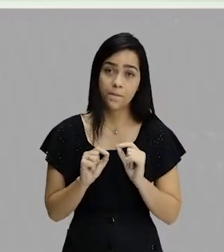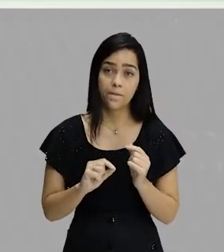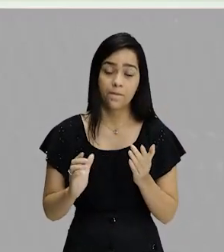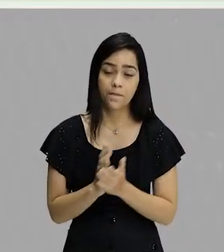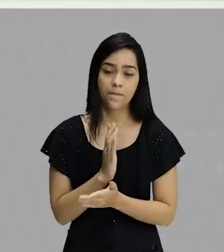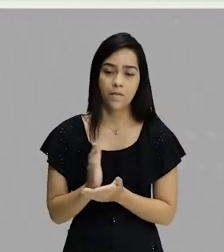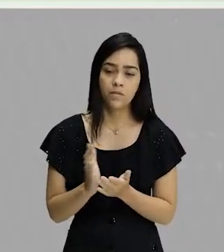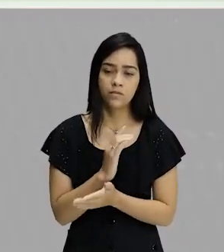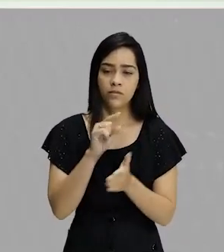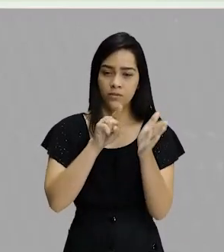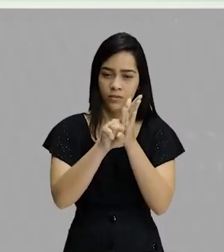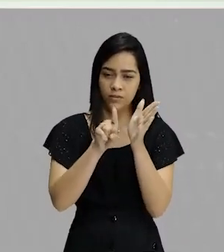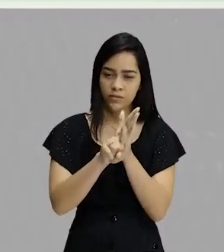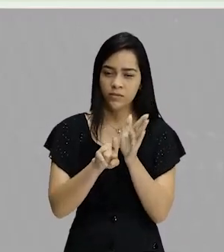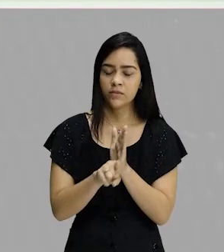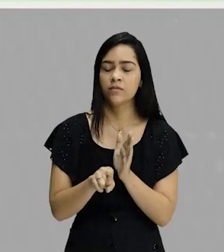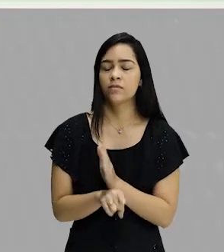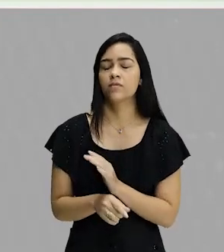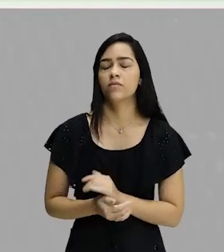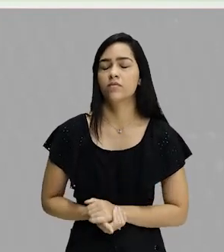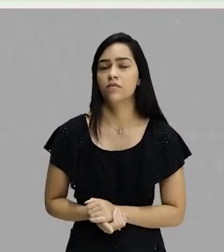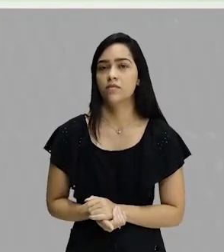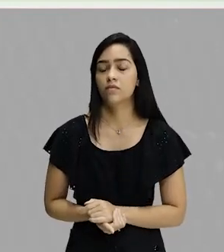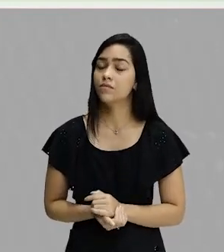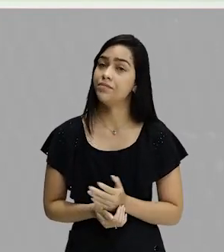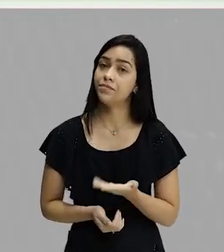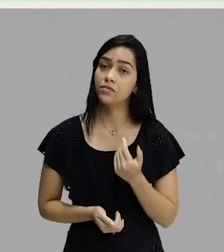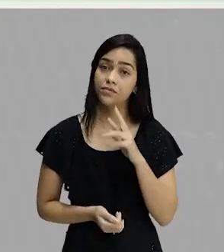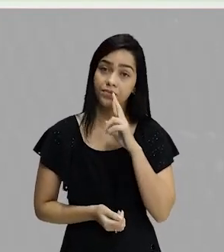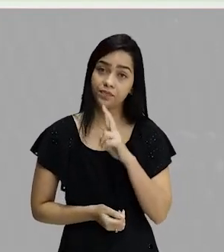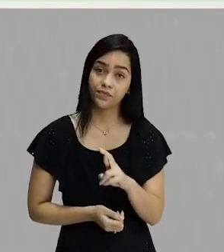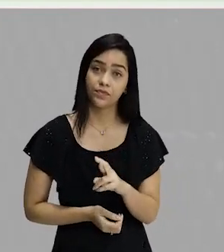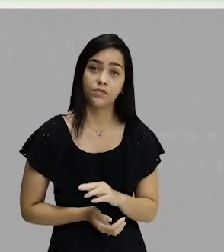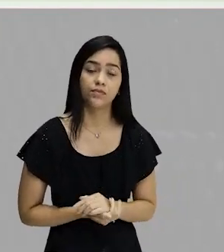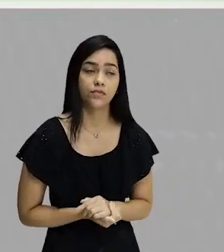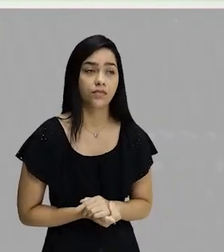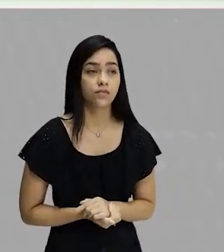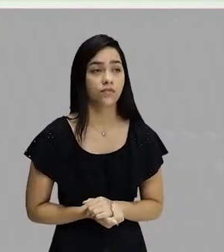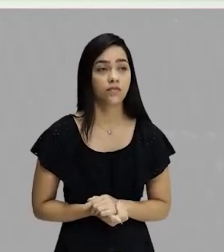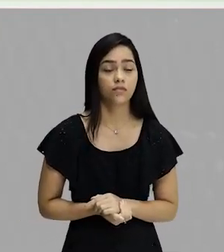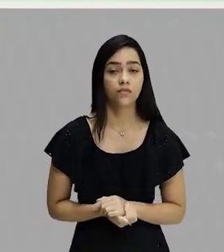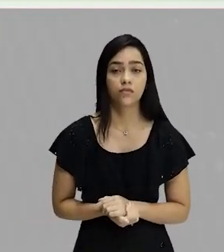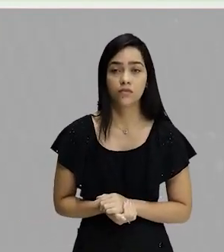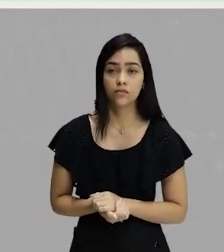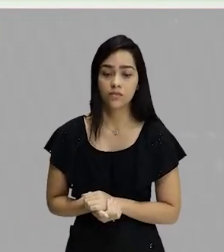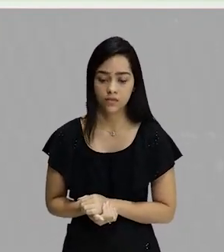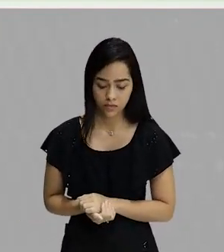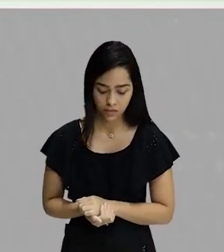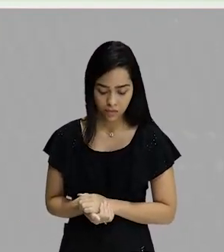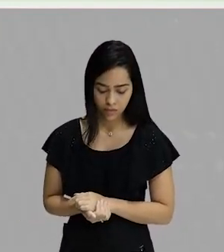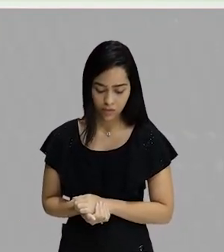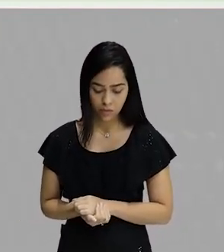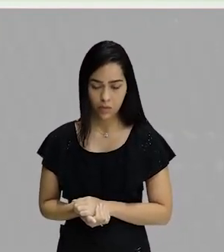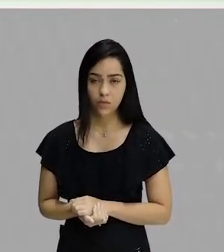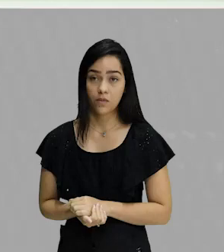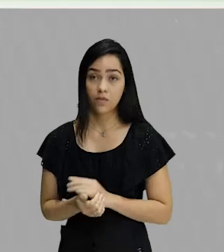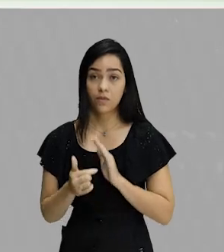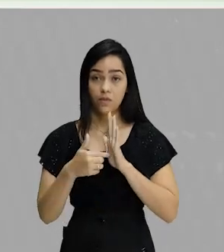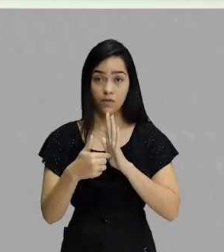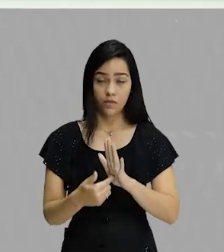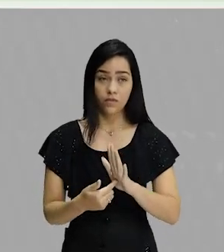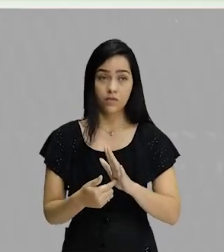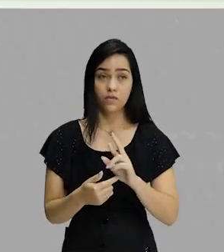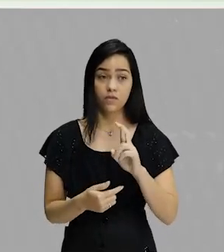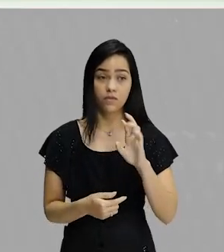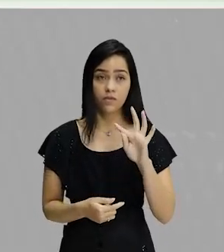algumas perguntas aí. Tá? Então, vamos responder aqui o exemplo 2. Essa questão do exemplo 2. Determine na